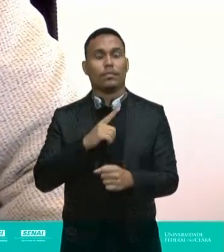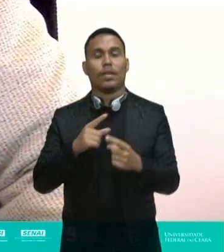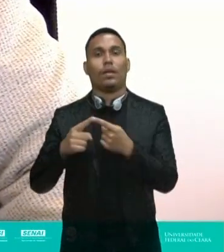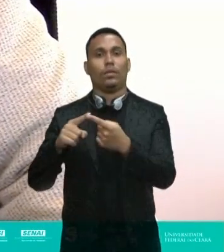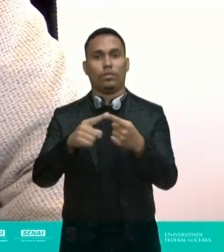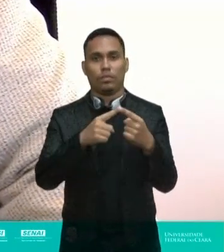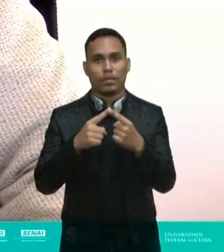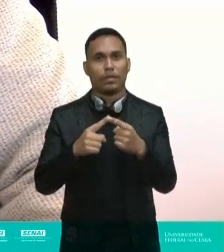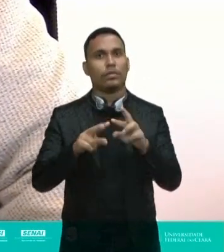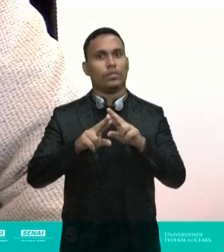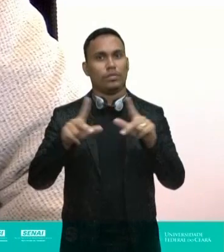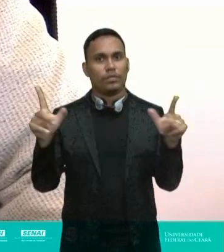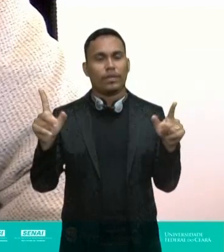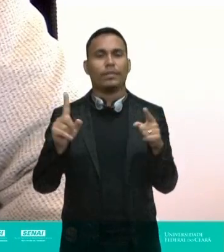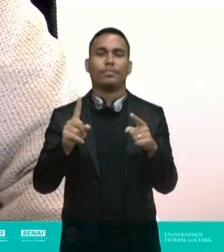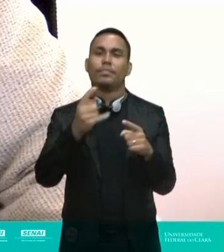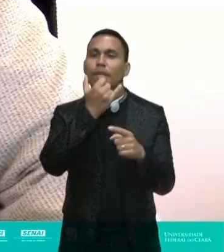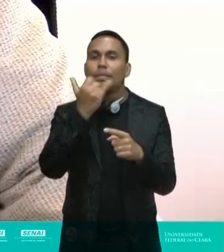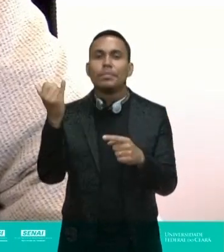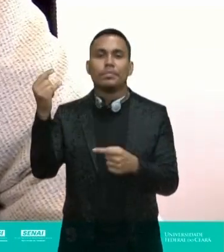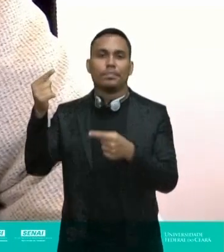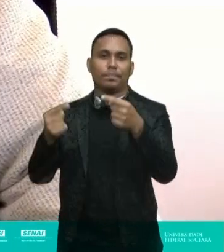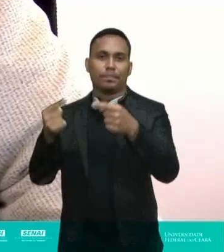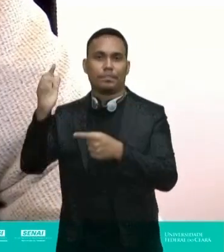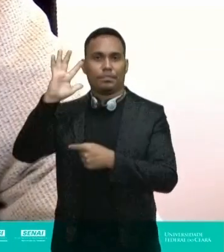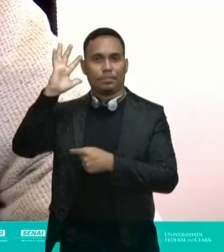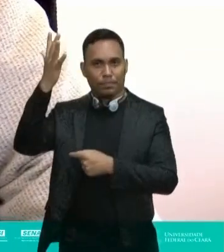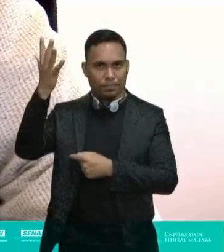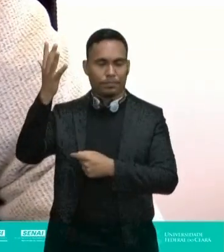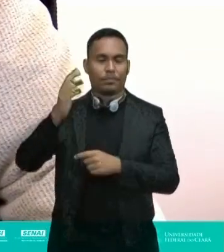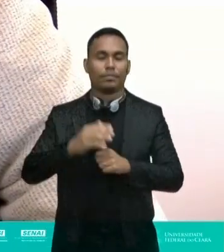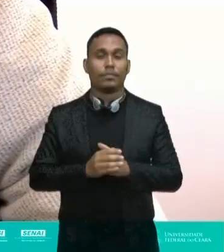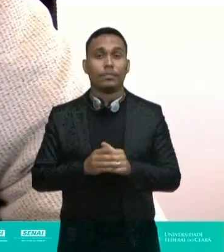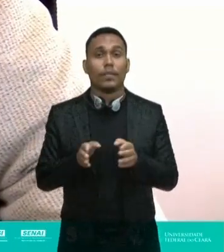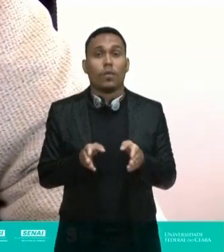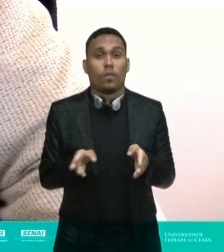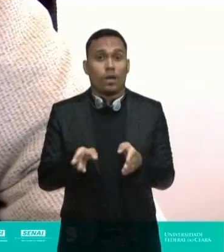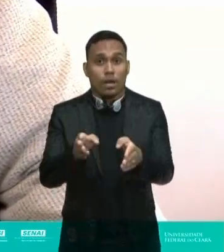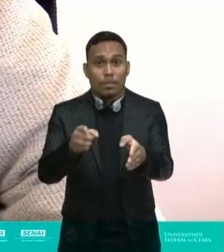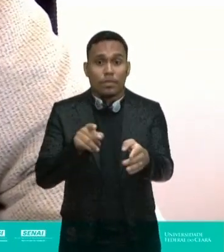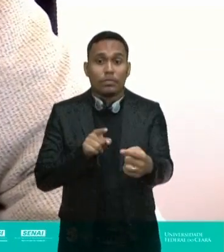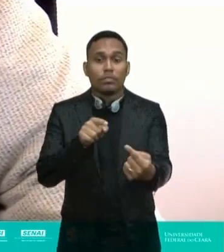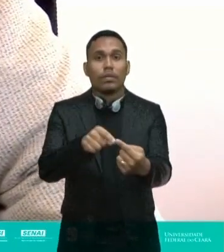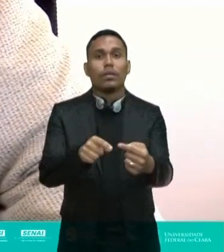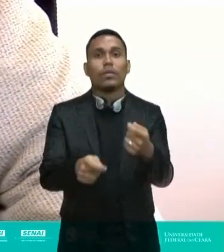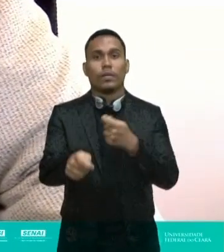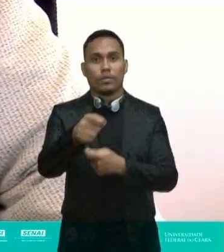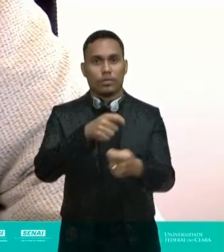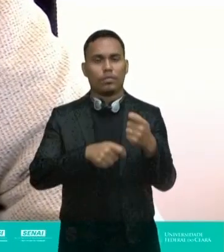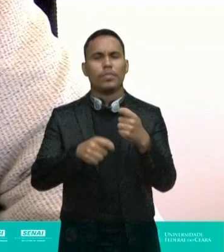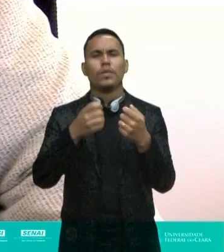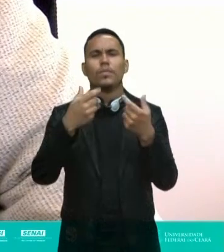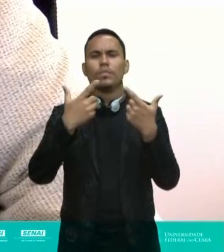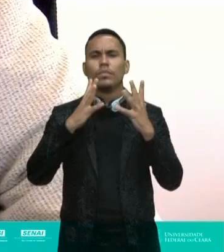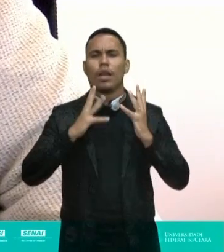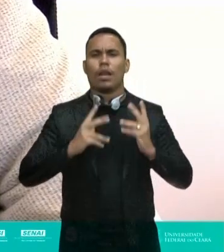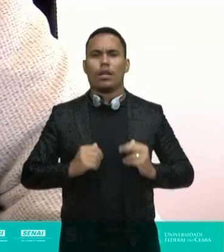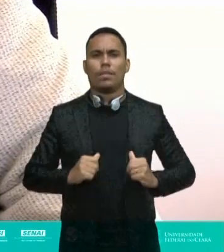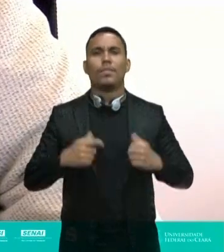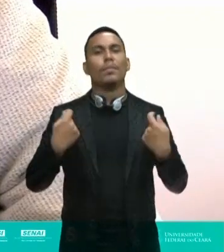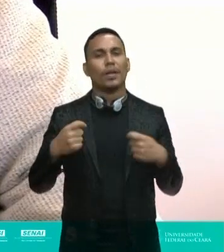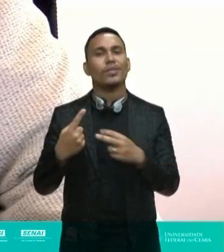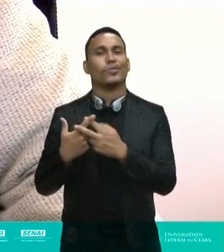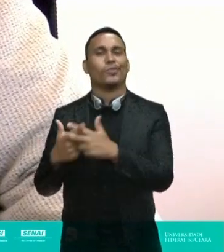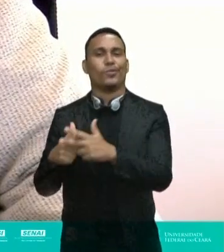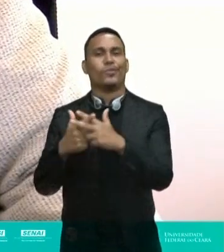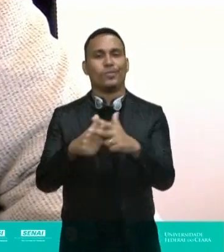diferentes opções de políticas e de tecnologias. O caminho para uma economia neutra em carbono exige uma ação concertada em diversas